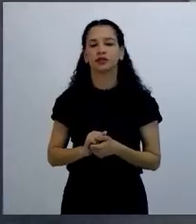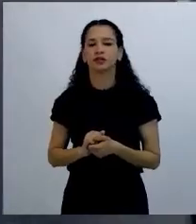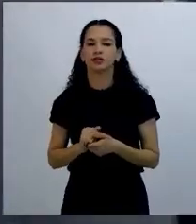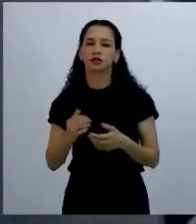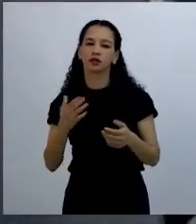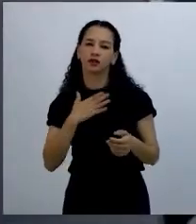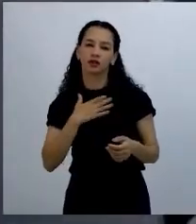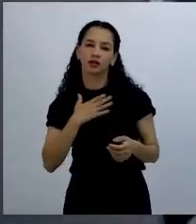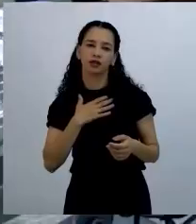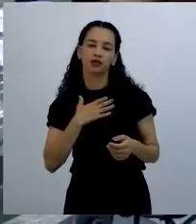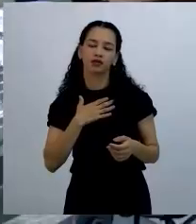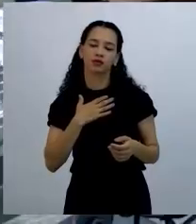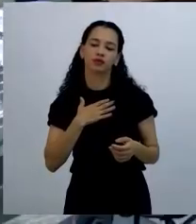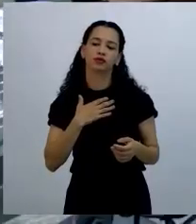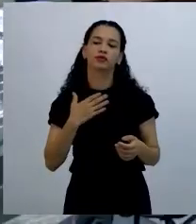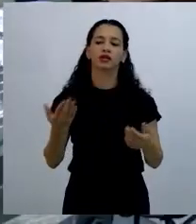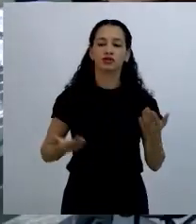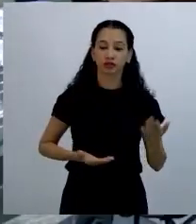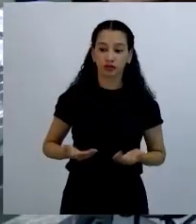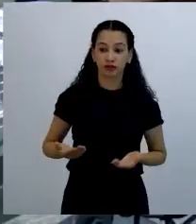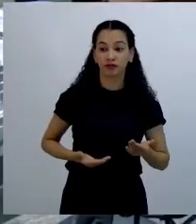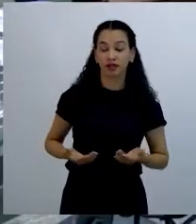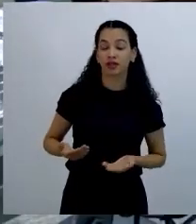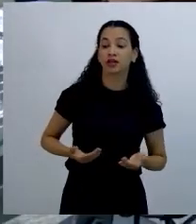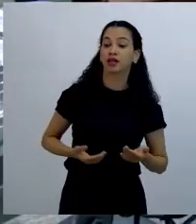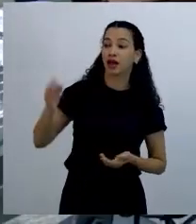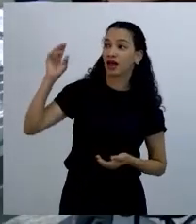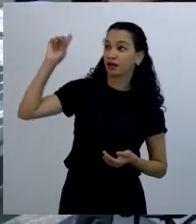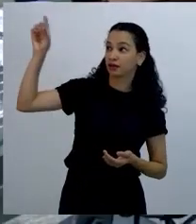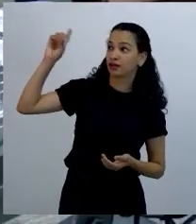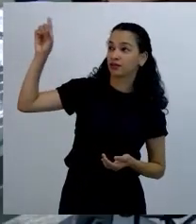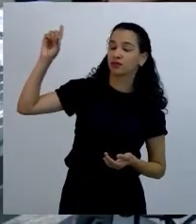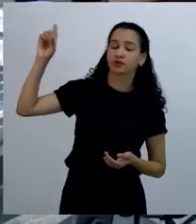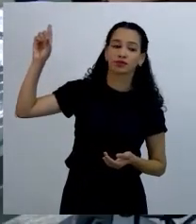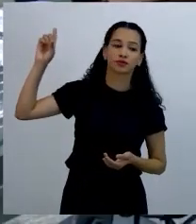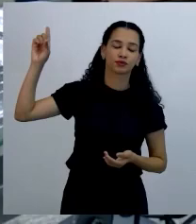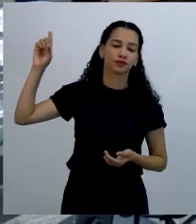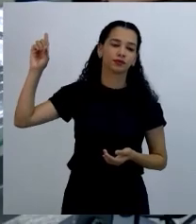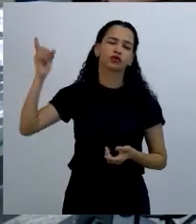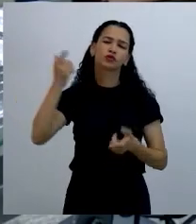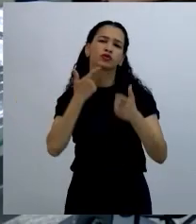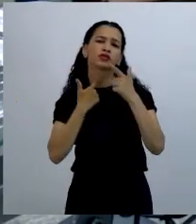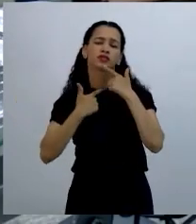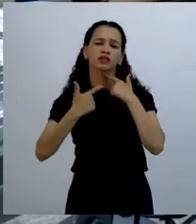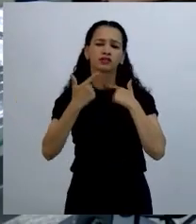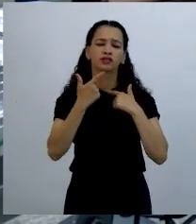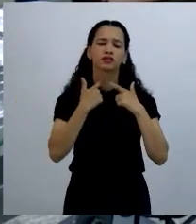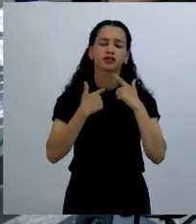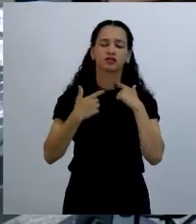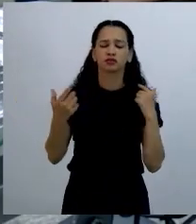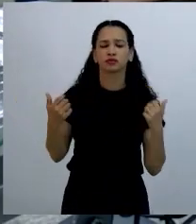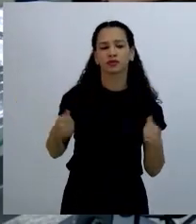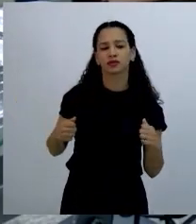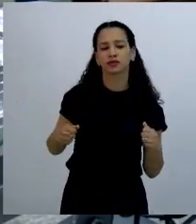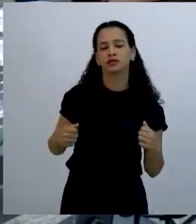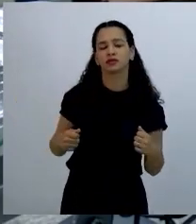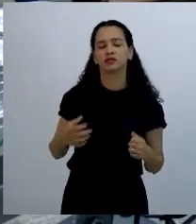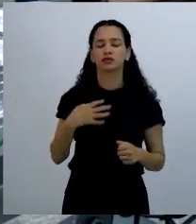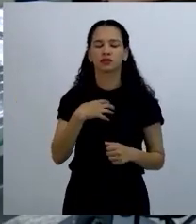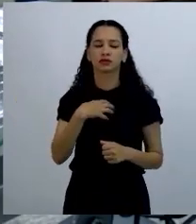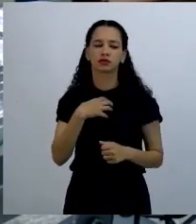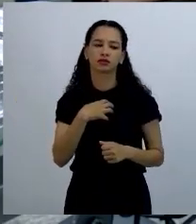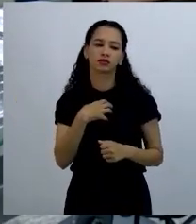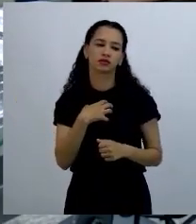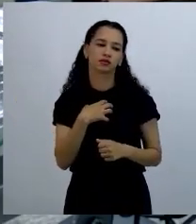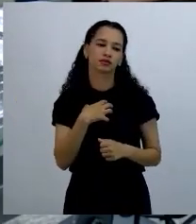mas por favor sabe aquelas coisas dos Sentimentos eu vivi uma enorme constrangimento quando eu li esse texto e eu